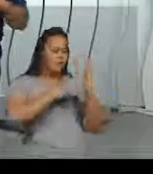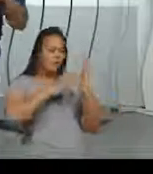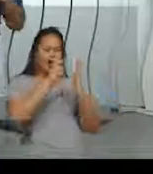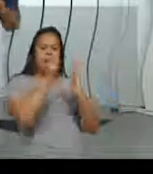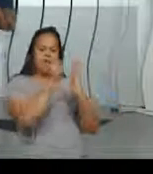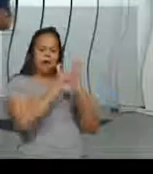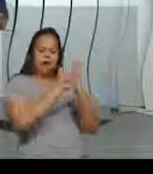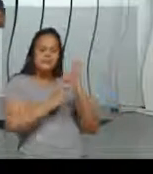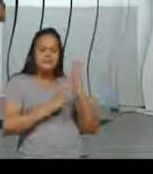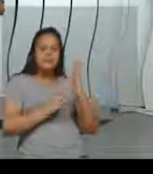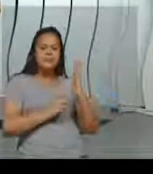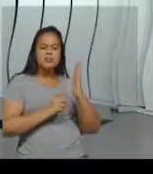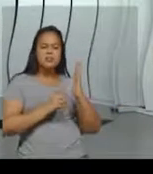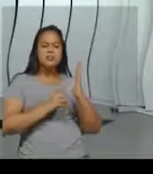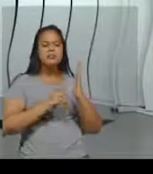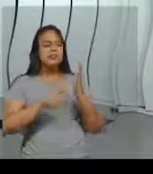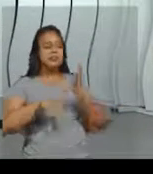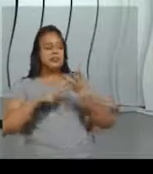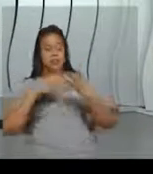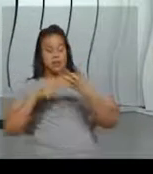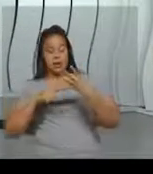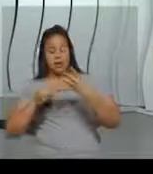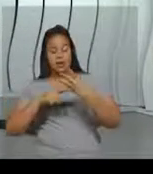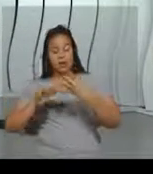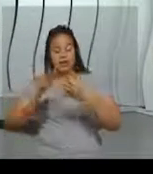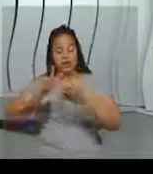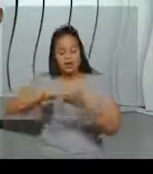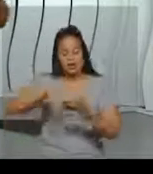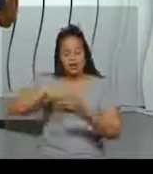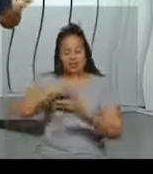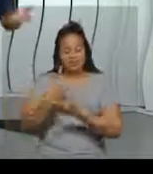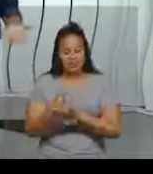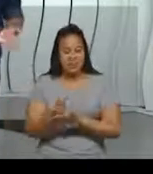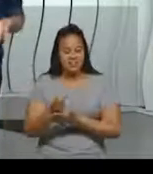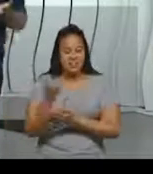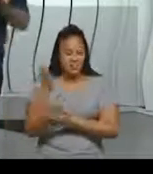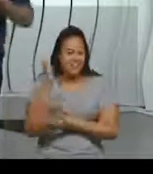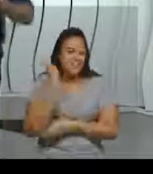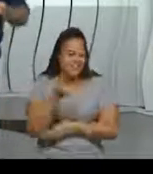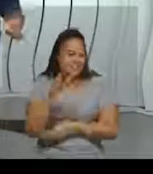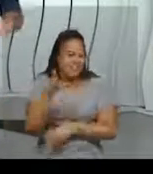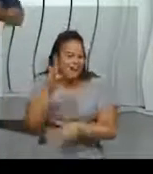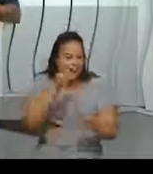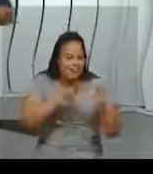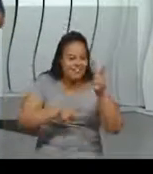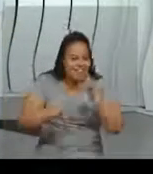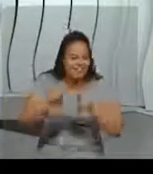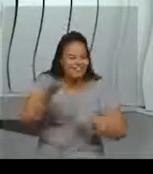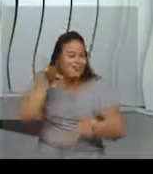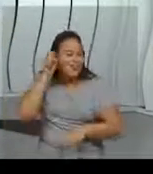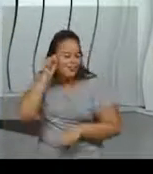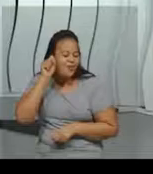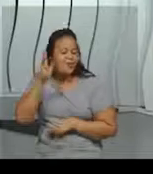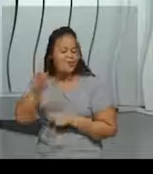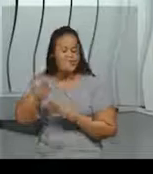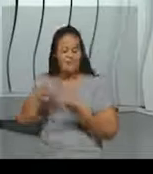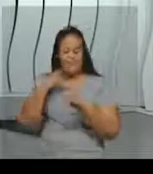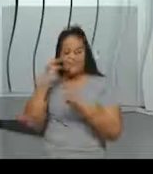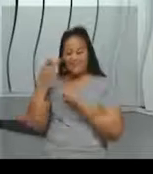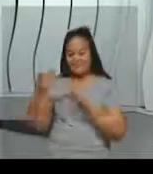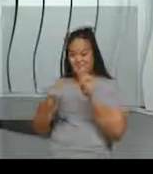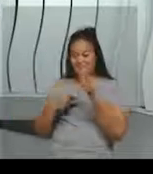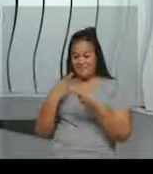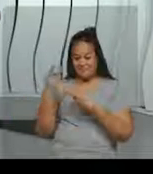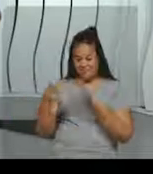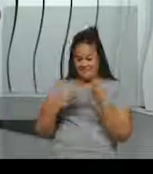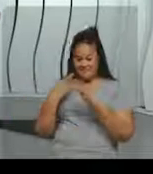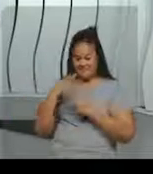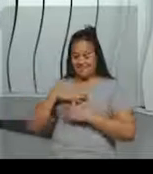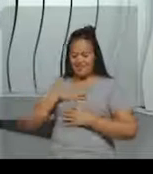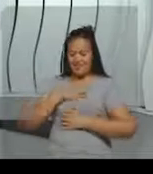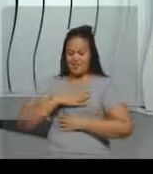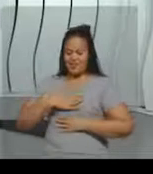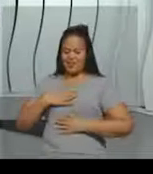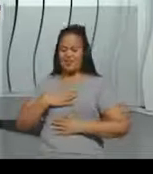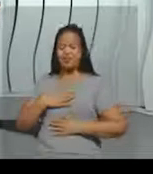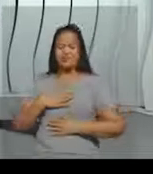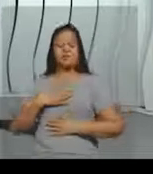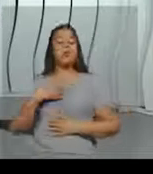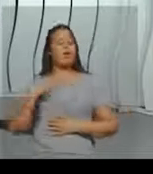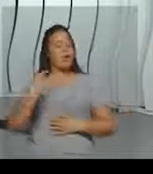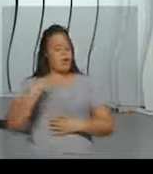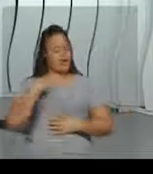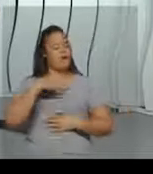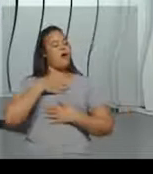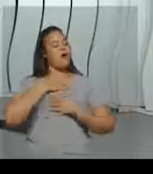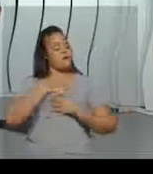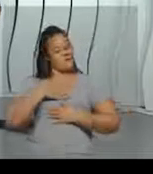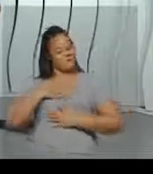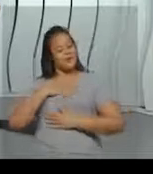você já ouviu falar de todos esses e provavelmente gosta muito. Eu, particularmente, gosto muito, ouço alguns cantores e